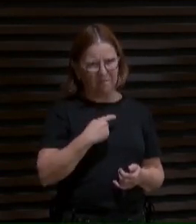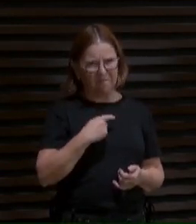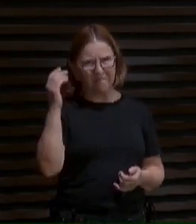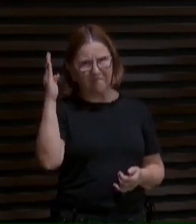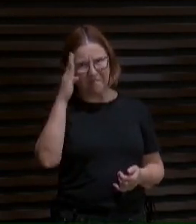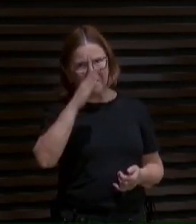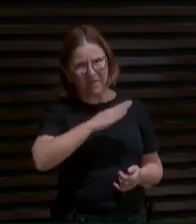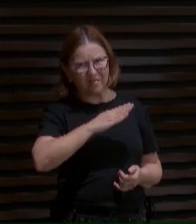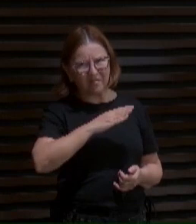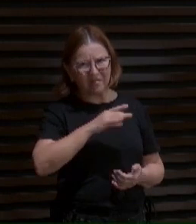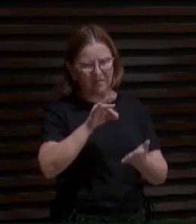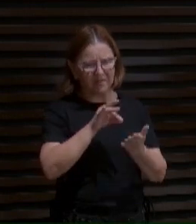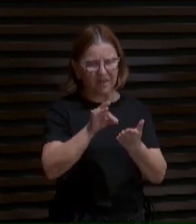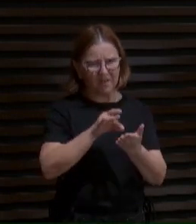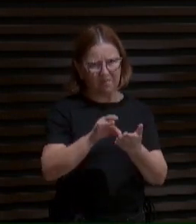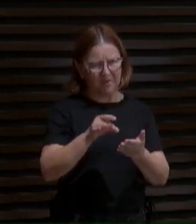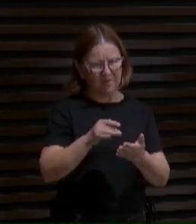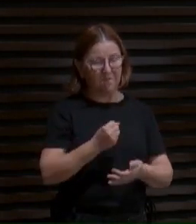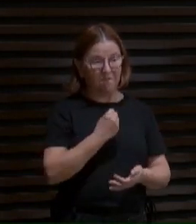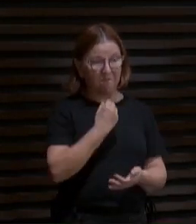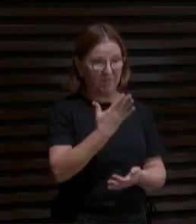cruéis, inimigos do bem,